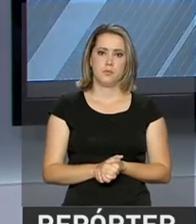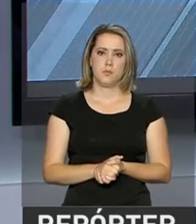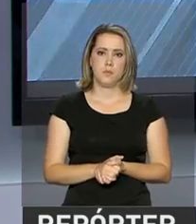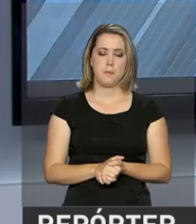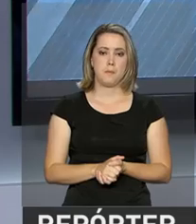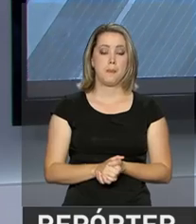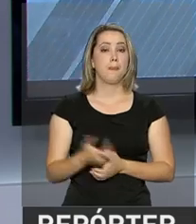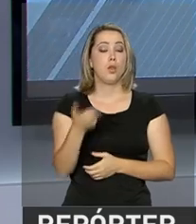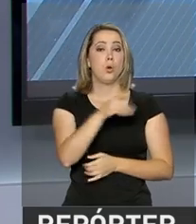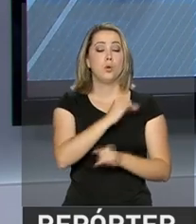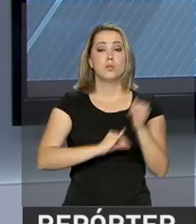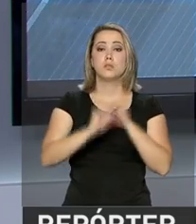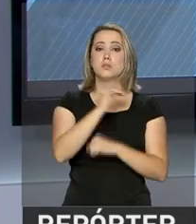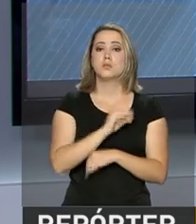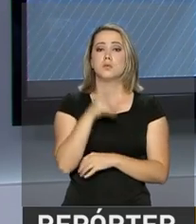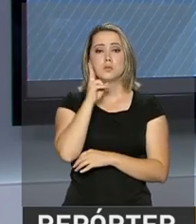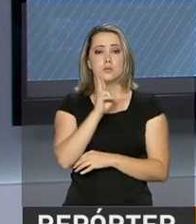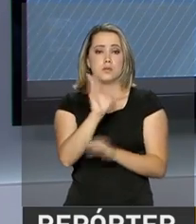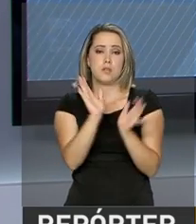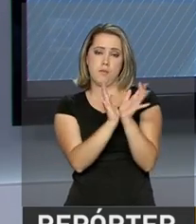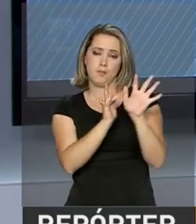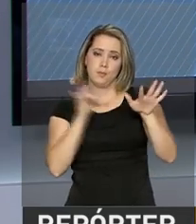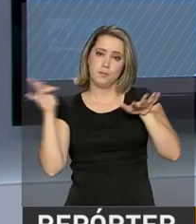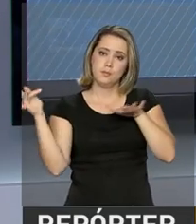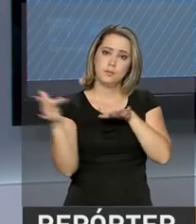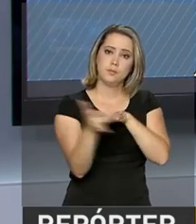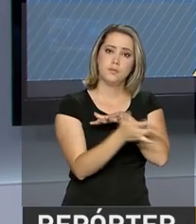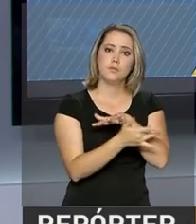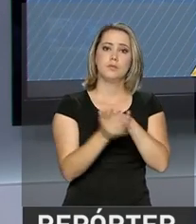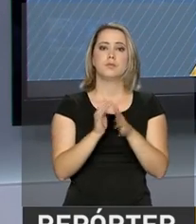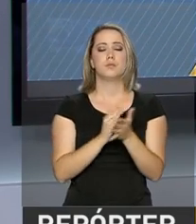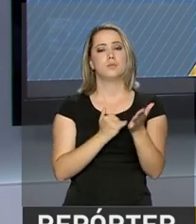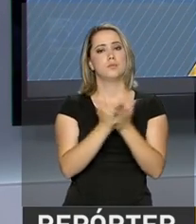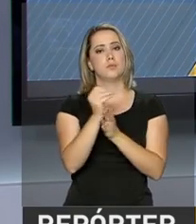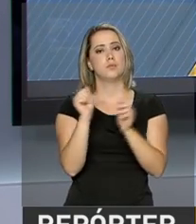por aqui. Outras notícias você acompanha também em nossas